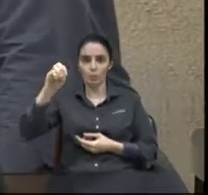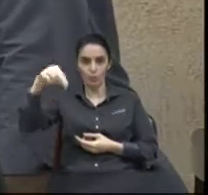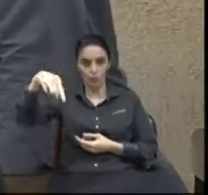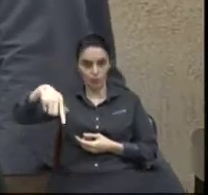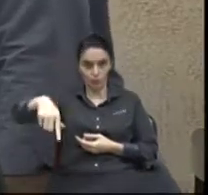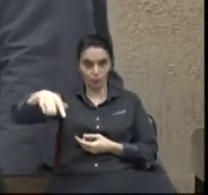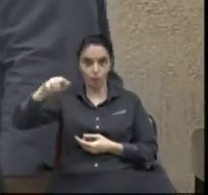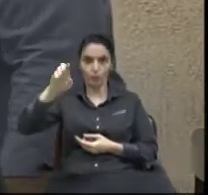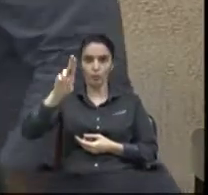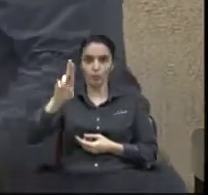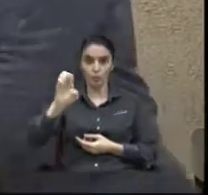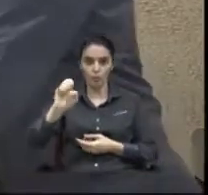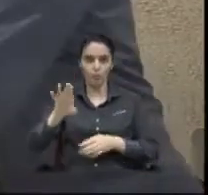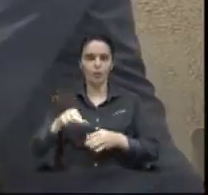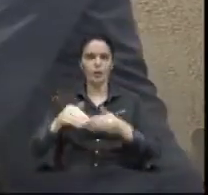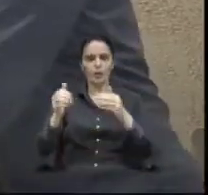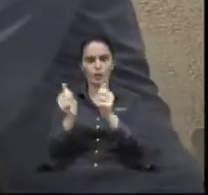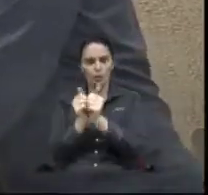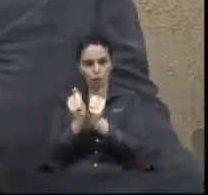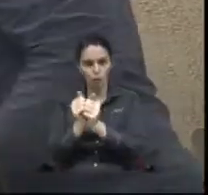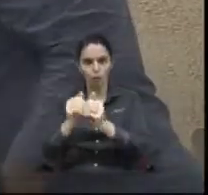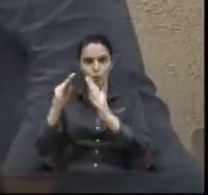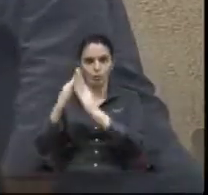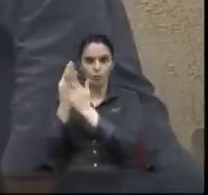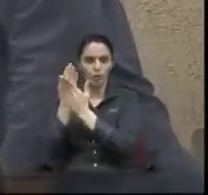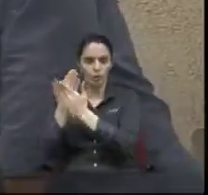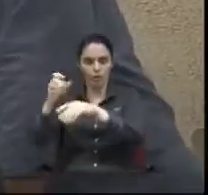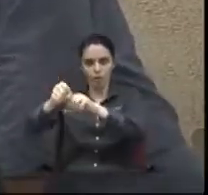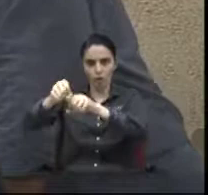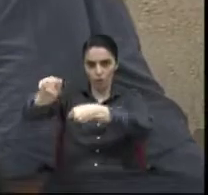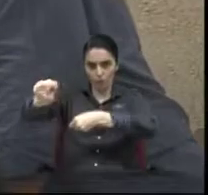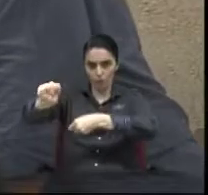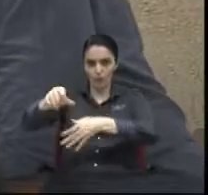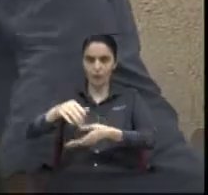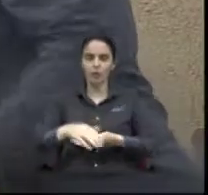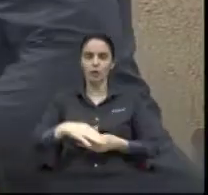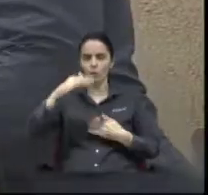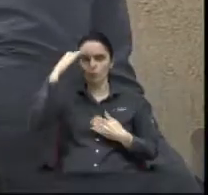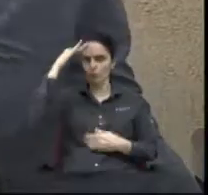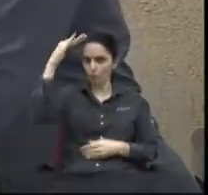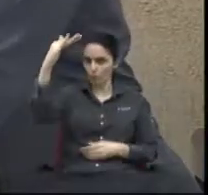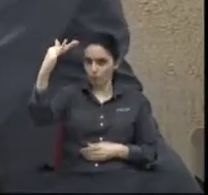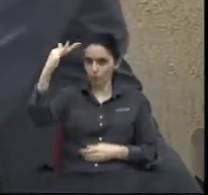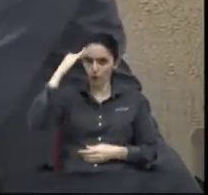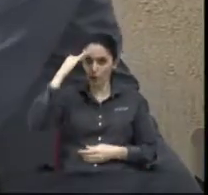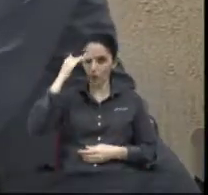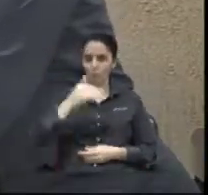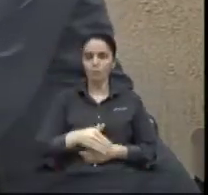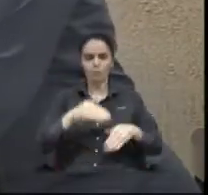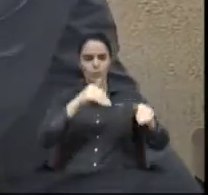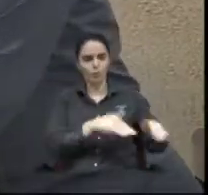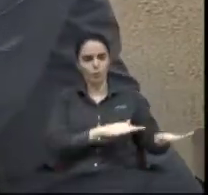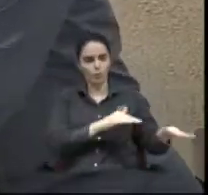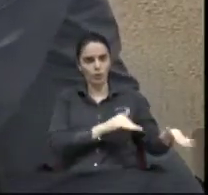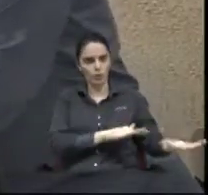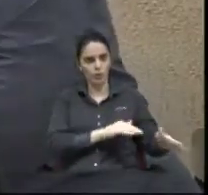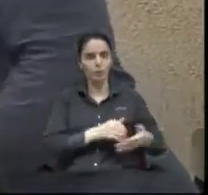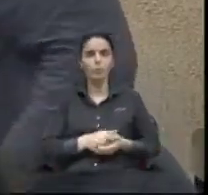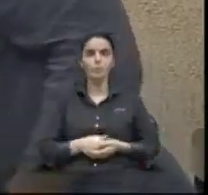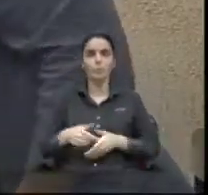escola de formação e dizer que eu disse aqui semana passada